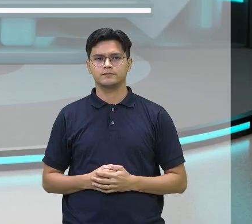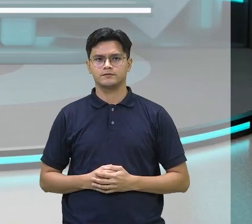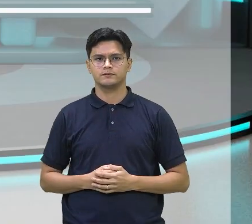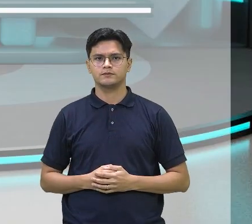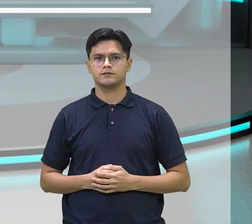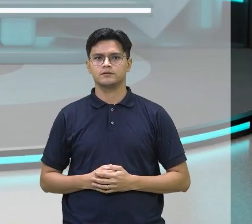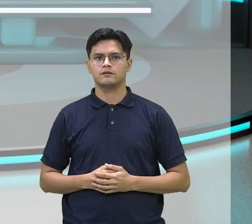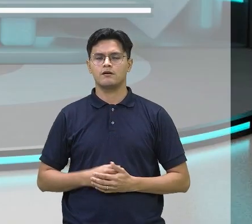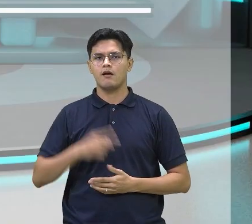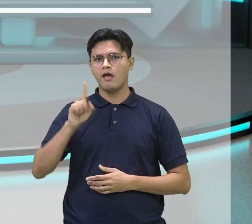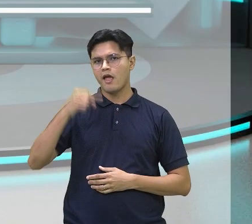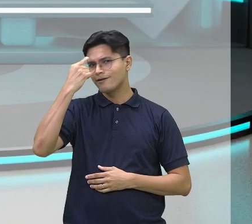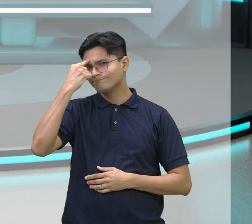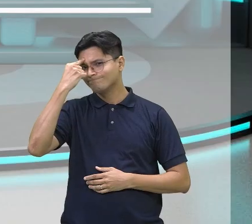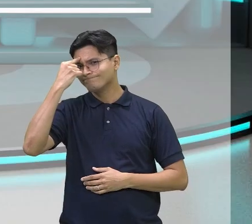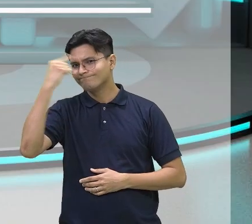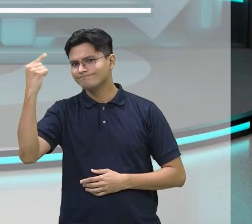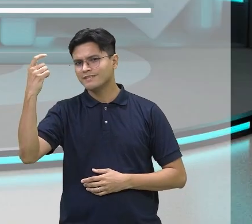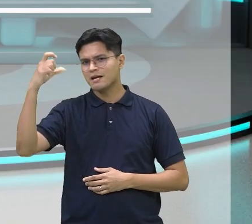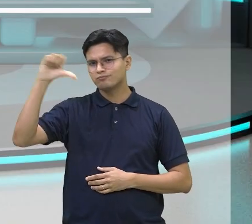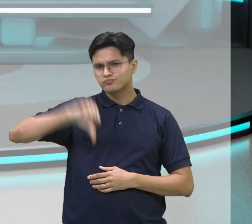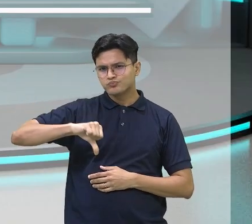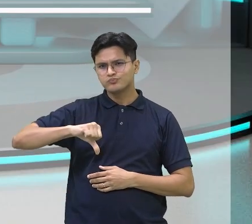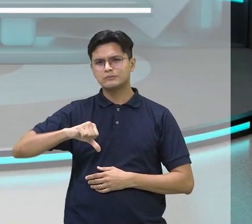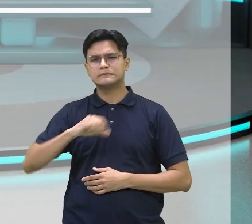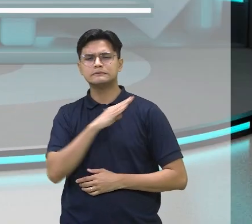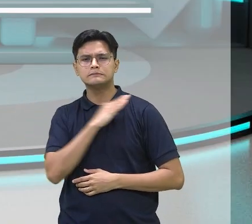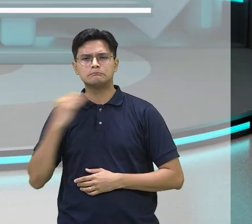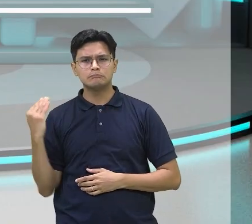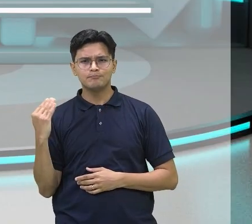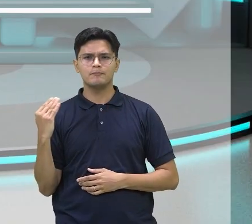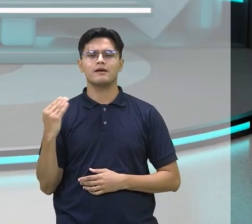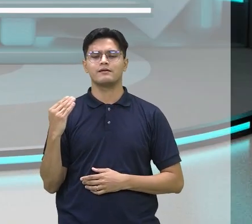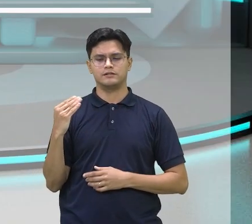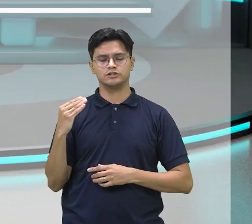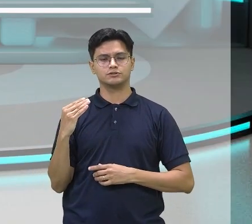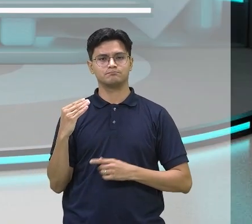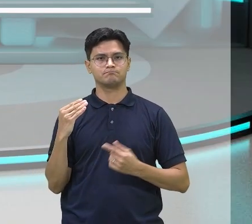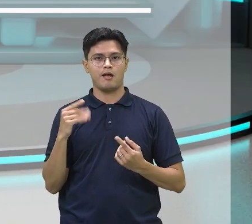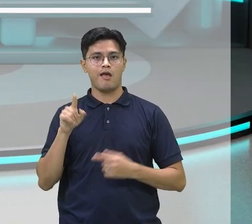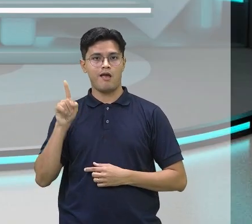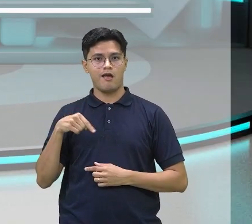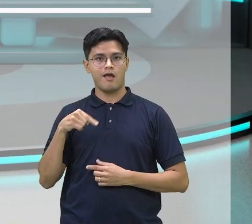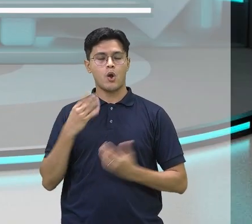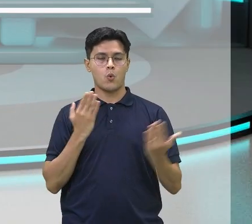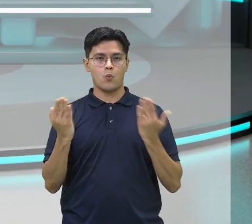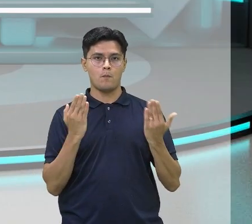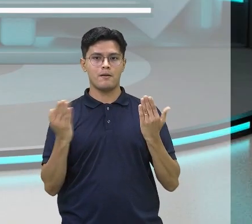da idealização, da morte como libertação, era comum os jovens